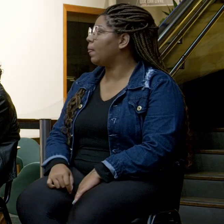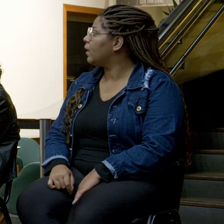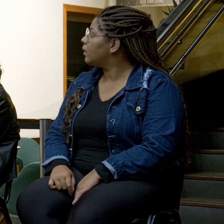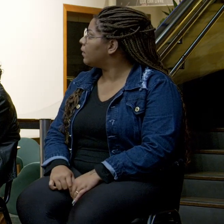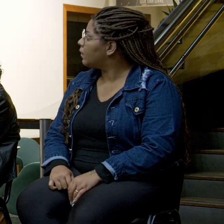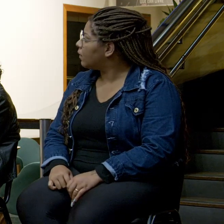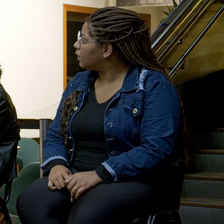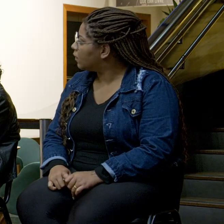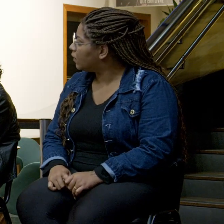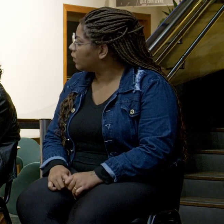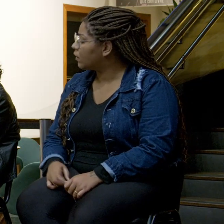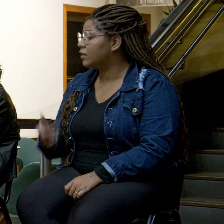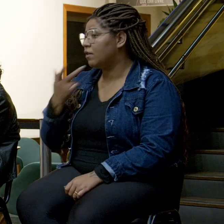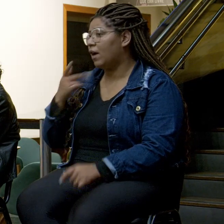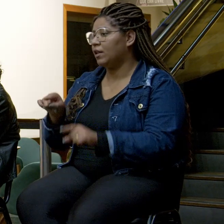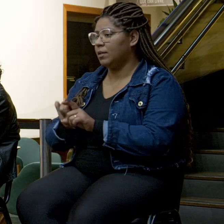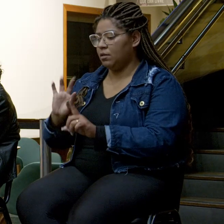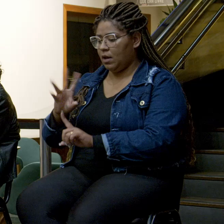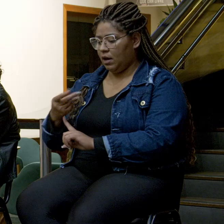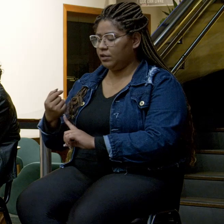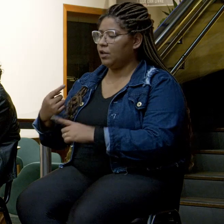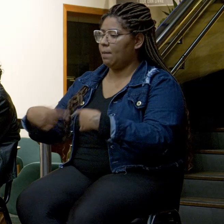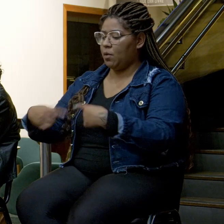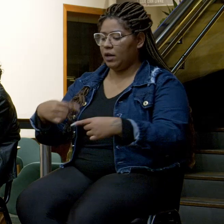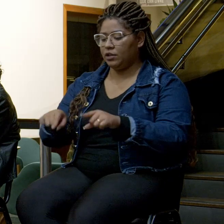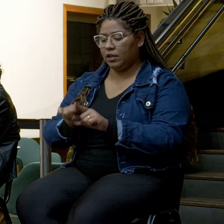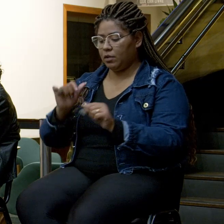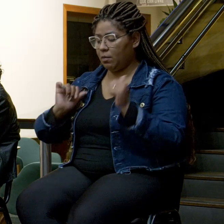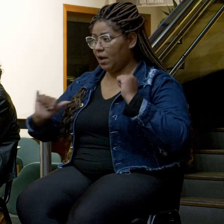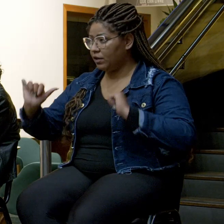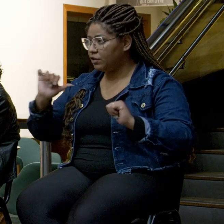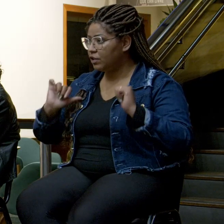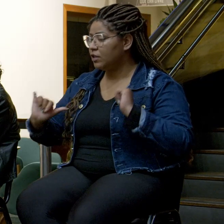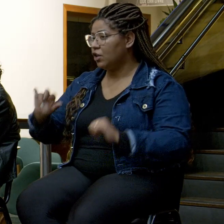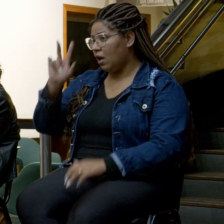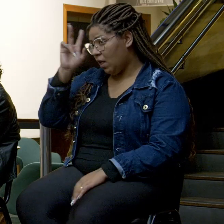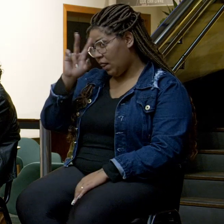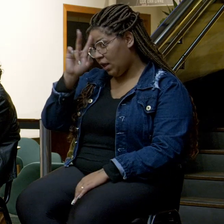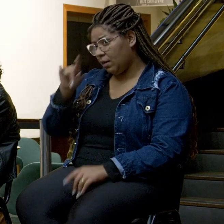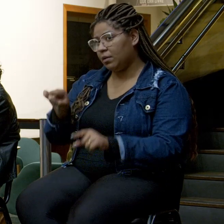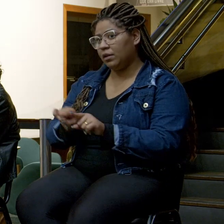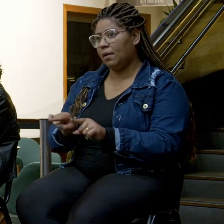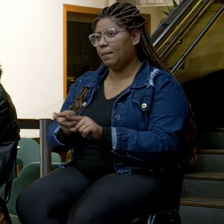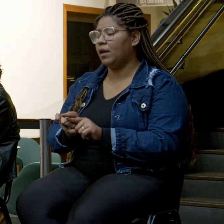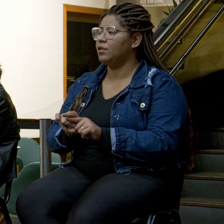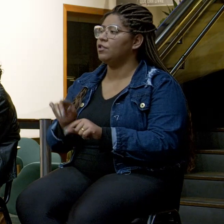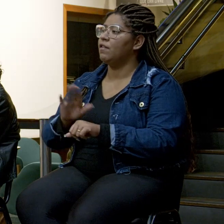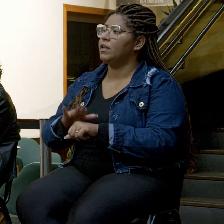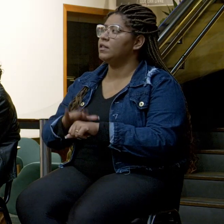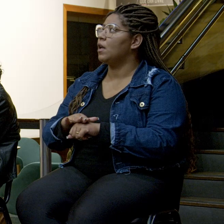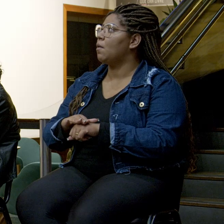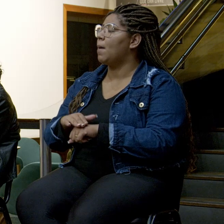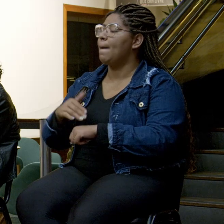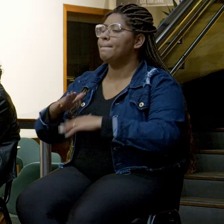muito sobre arte política dos artistas, eu sempre gosto de lembrar, por exemplo, ou de fazer um